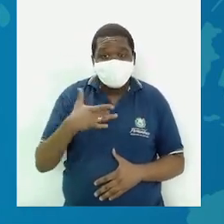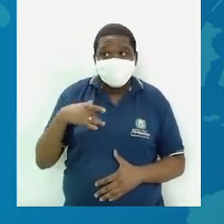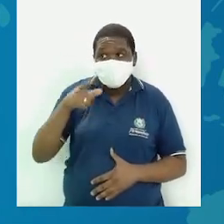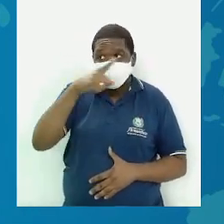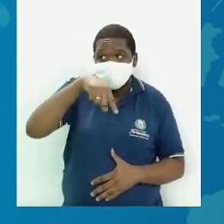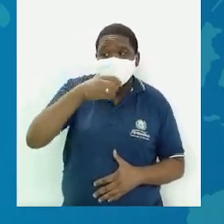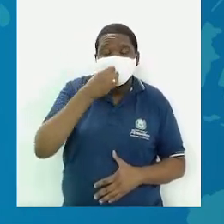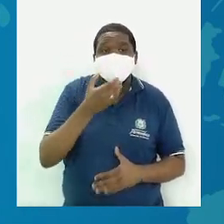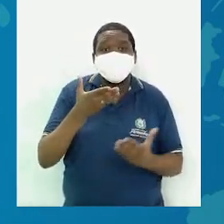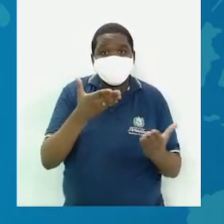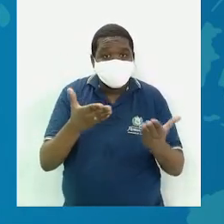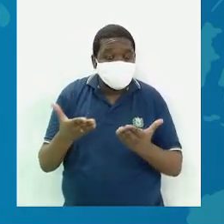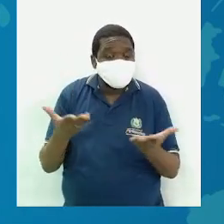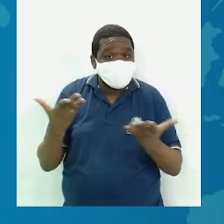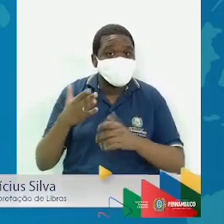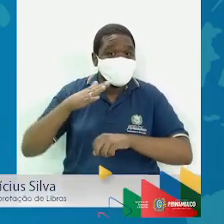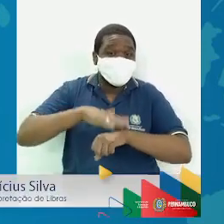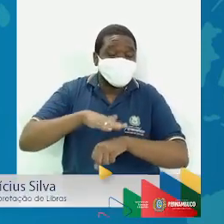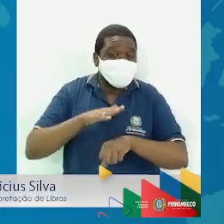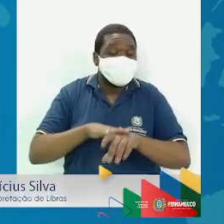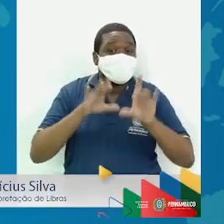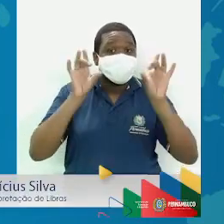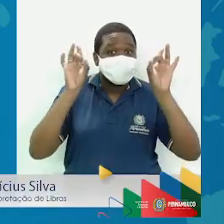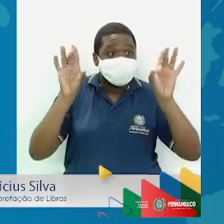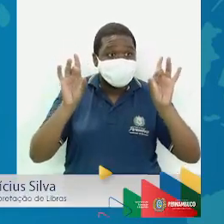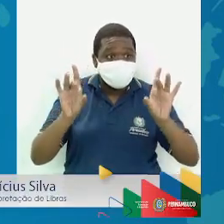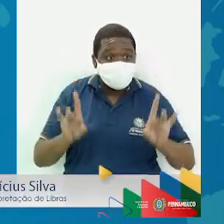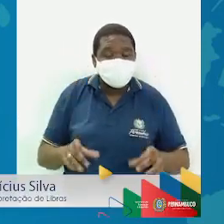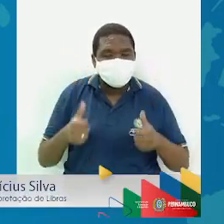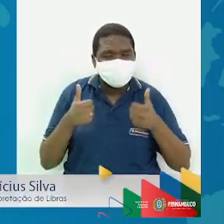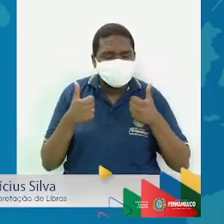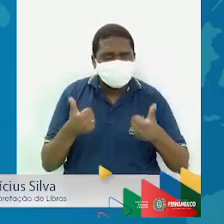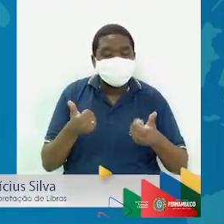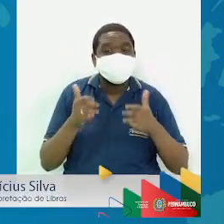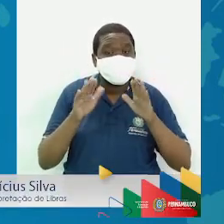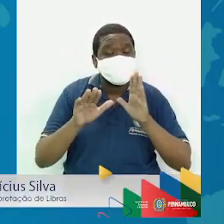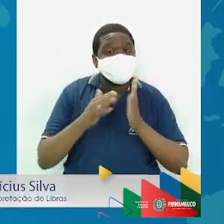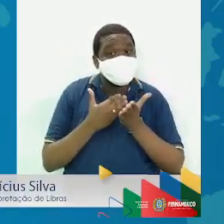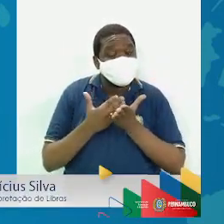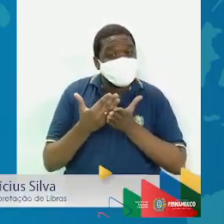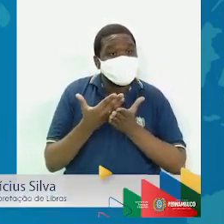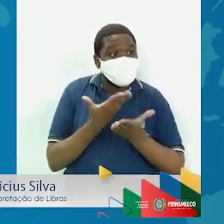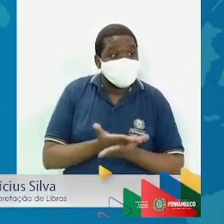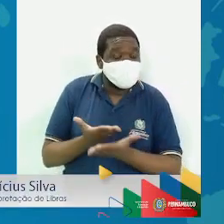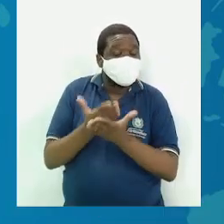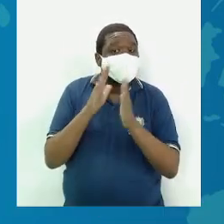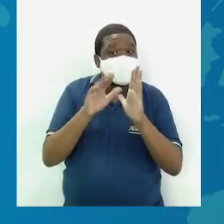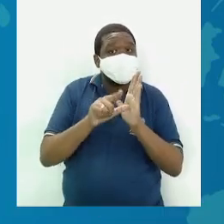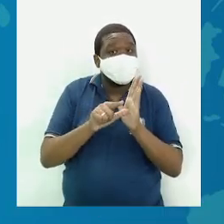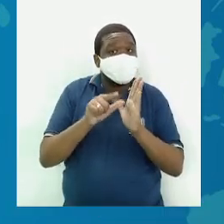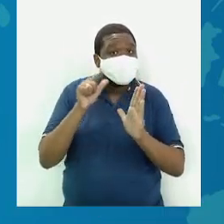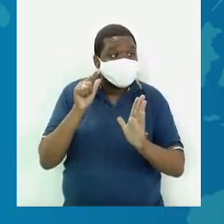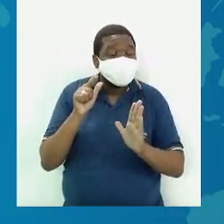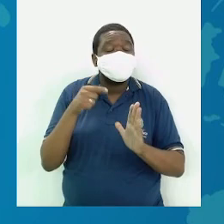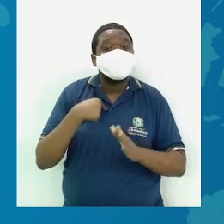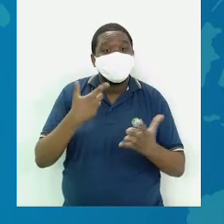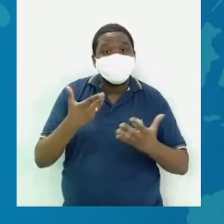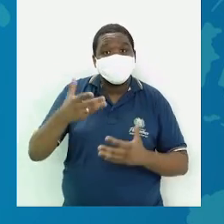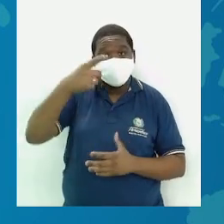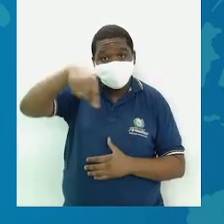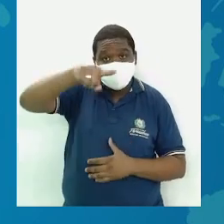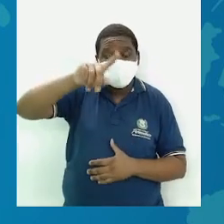todos bem-vindos para esse momento assim tão especial, tá bom? Antes de começarmos a nossa aula, deixa eu